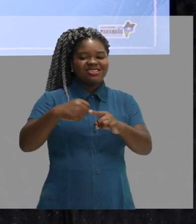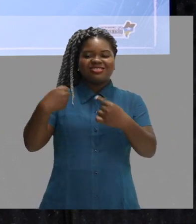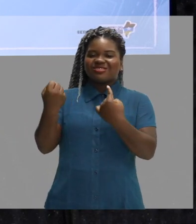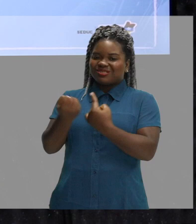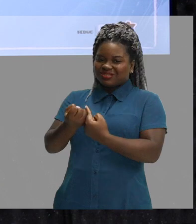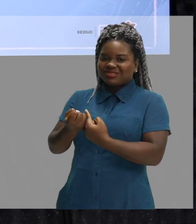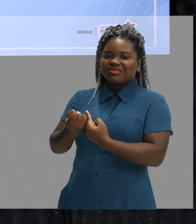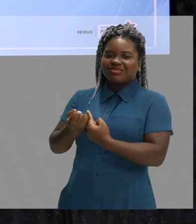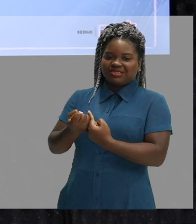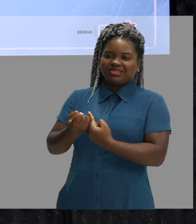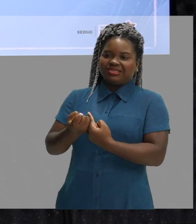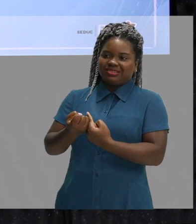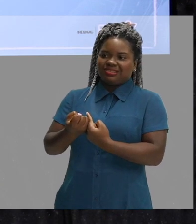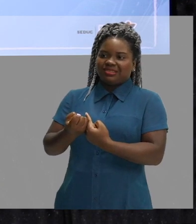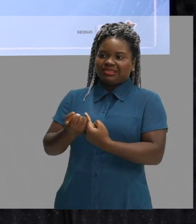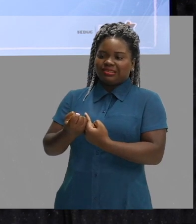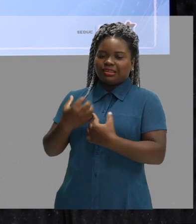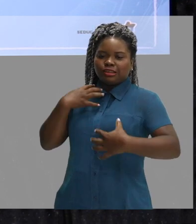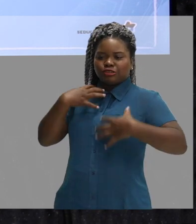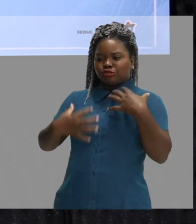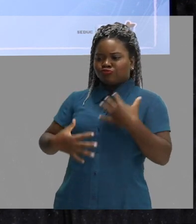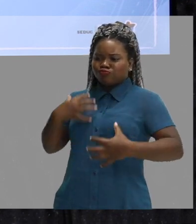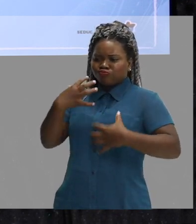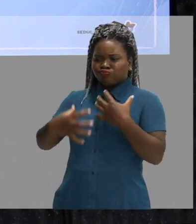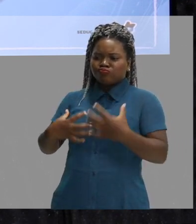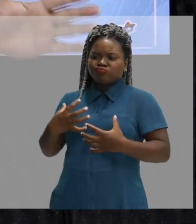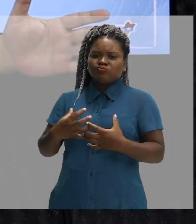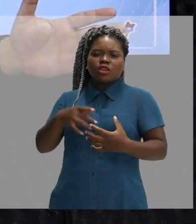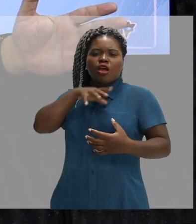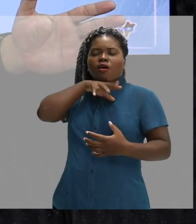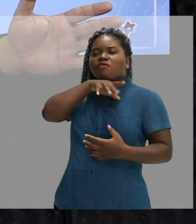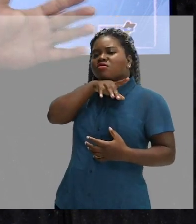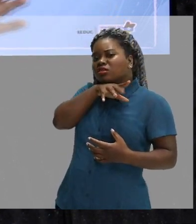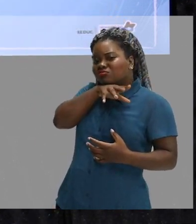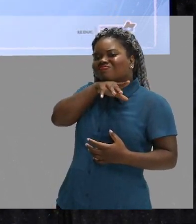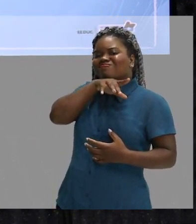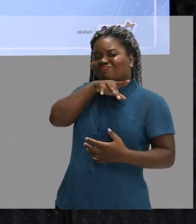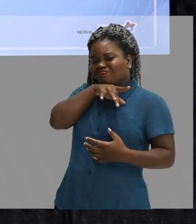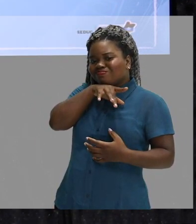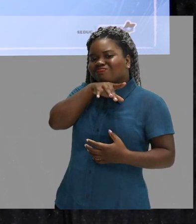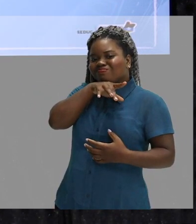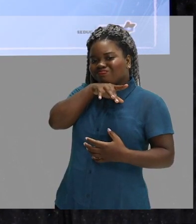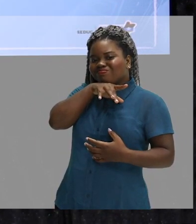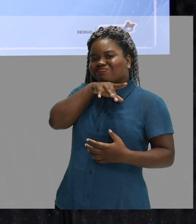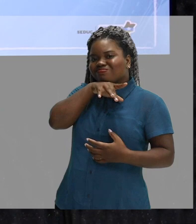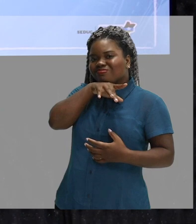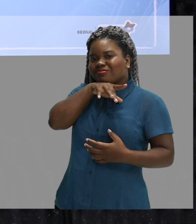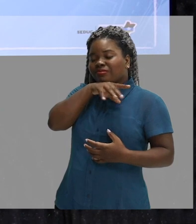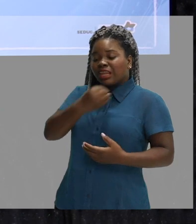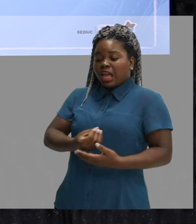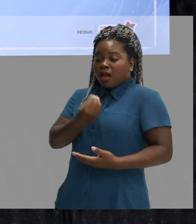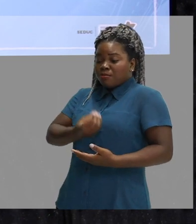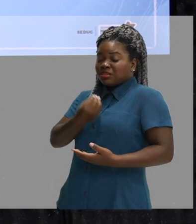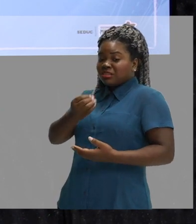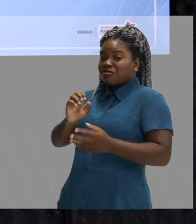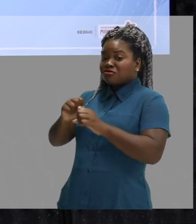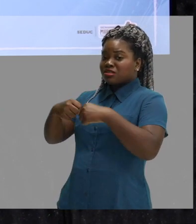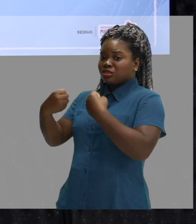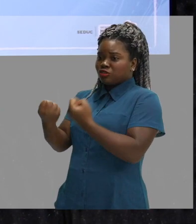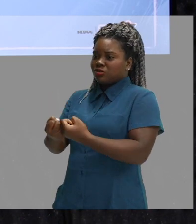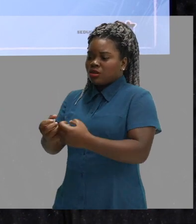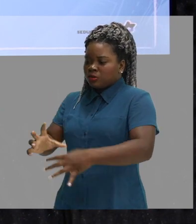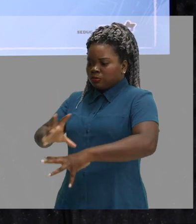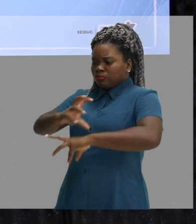sociedade os corrompe, ok? O homem até nasce bom, mas a vida em sociedade desperta no